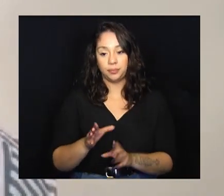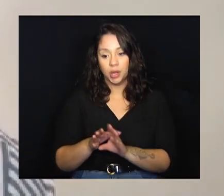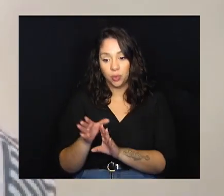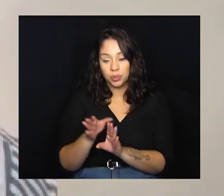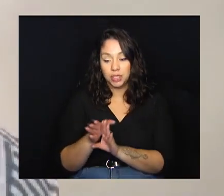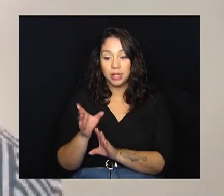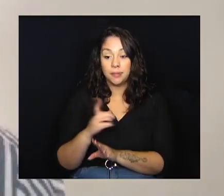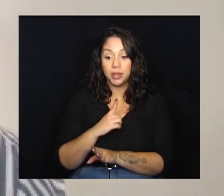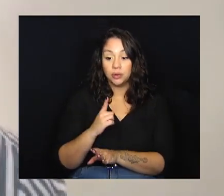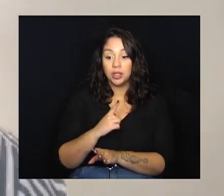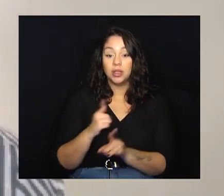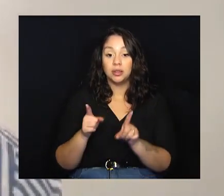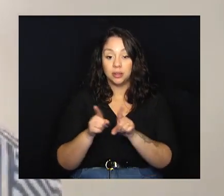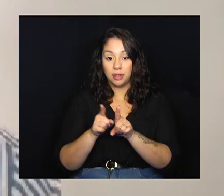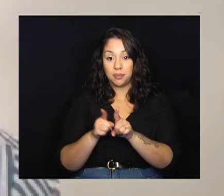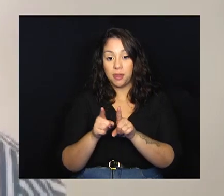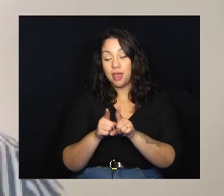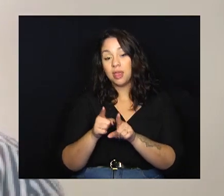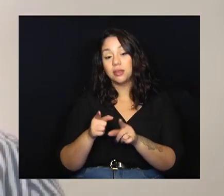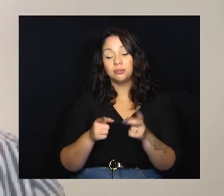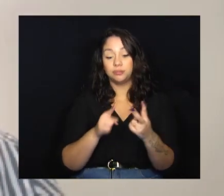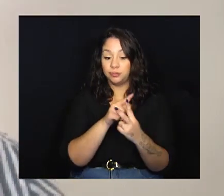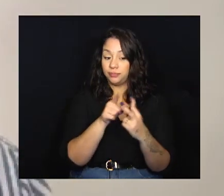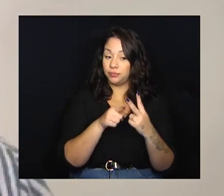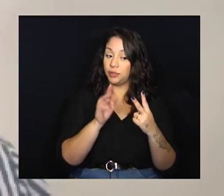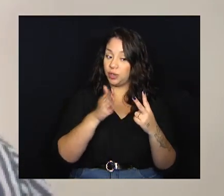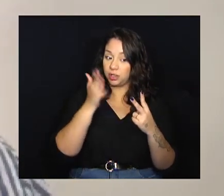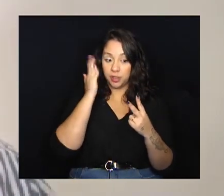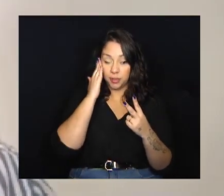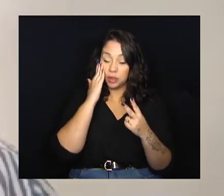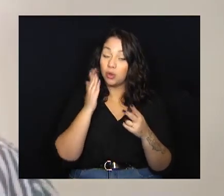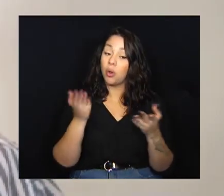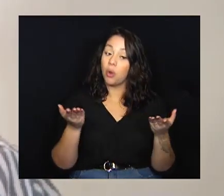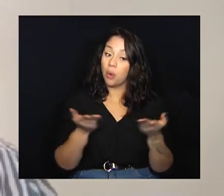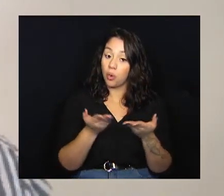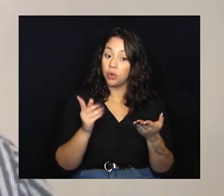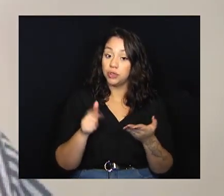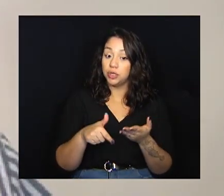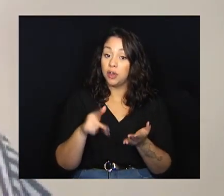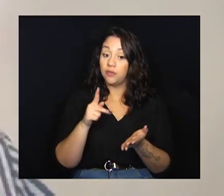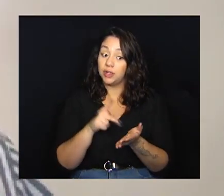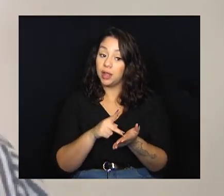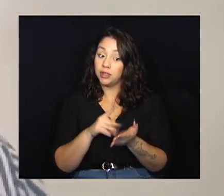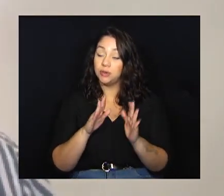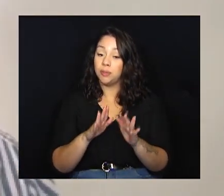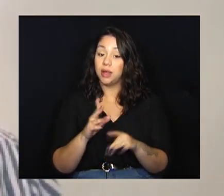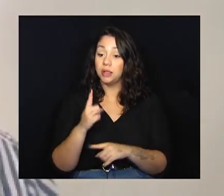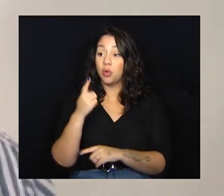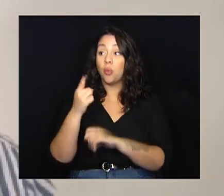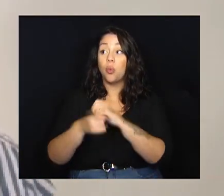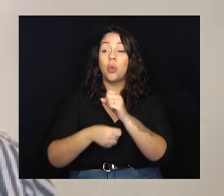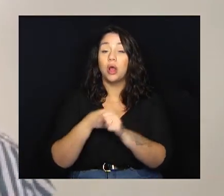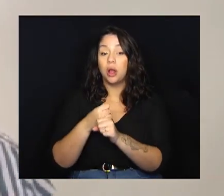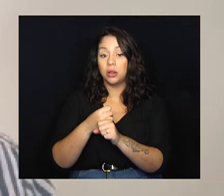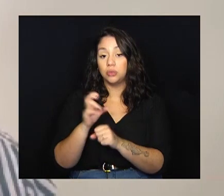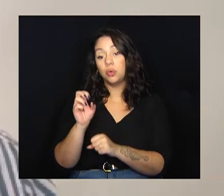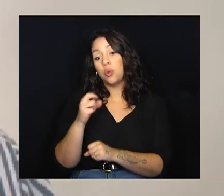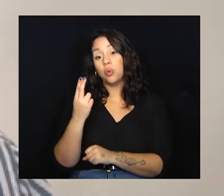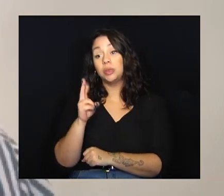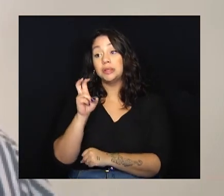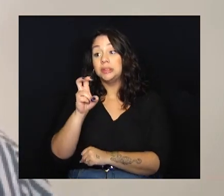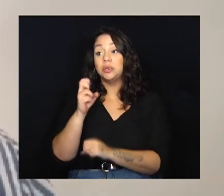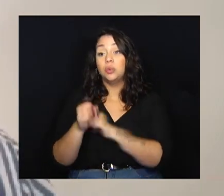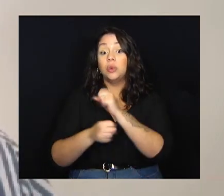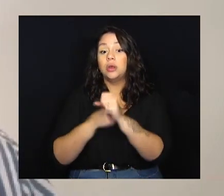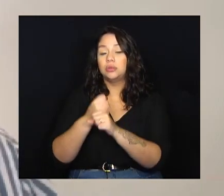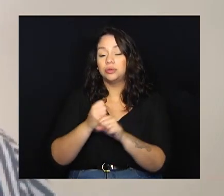é também deixando o casal A parte disso de olha hoje isso é uma verdade mas pode ser que daqui um ano ou daqui cinco anos a gente já